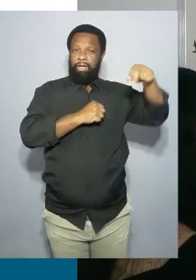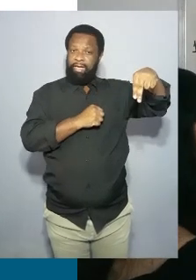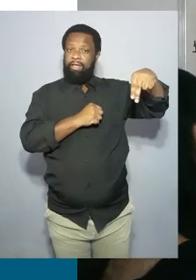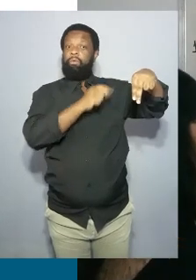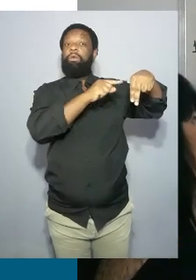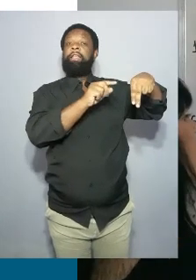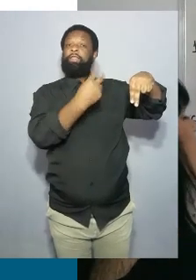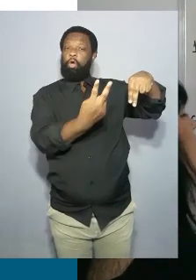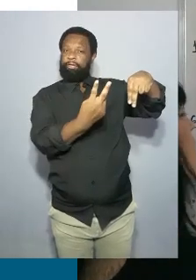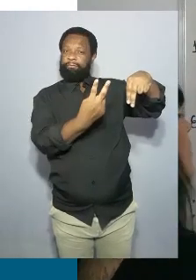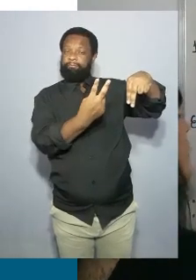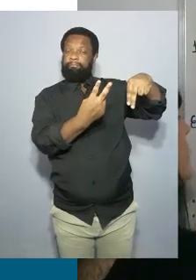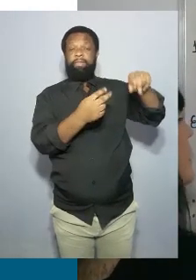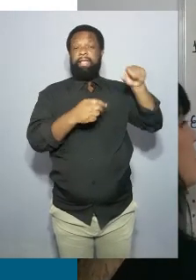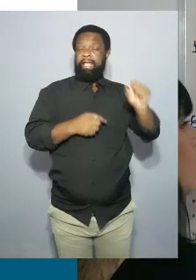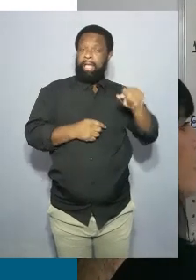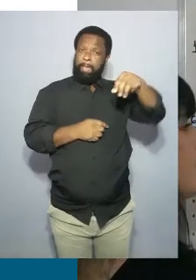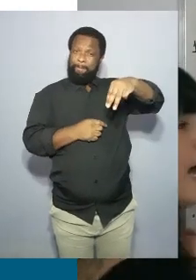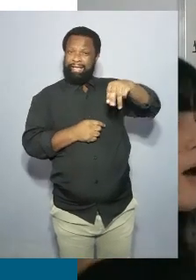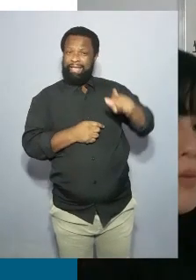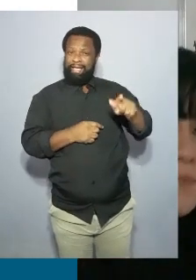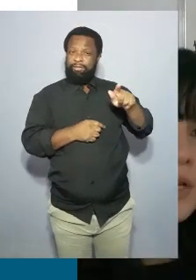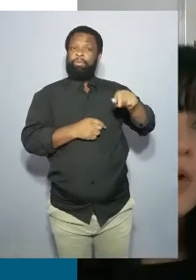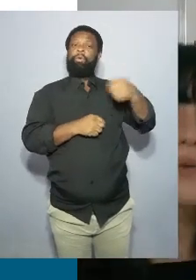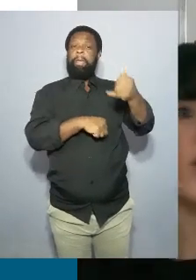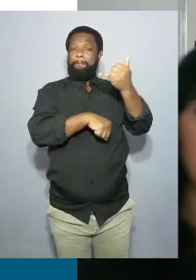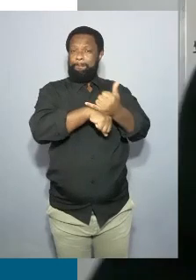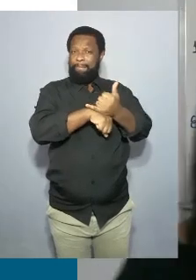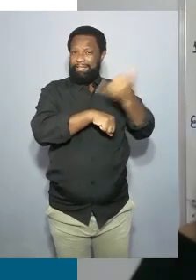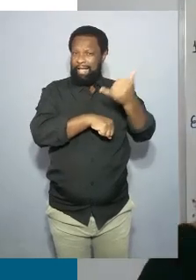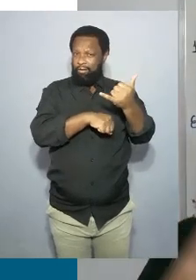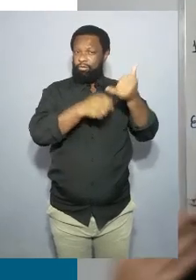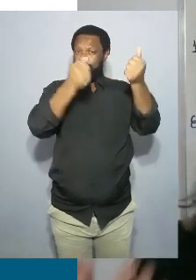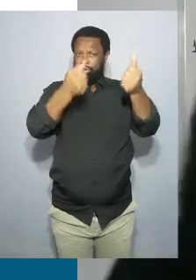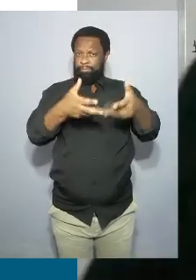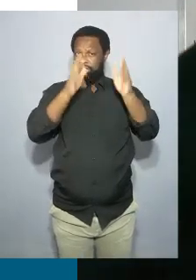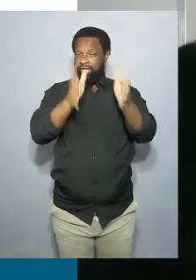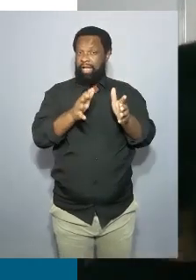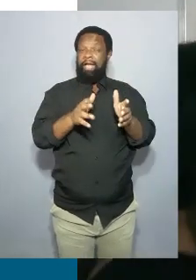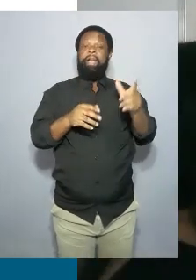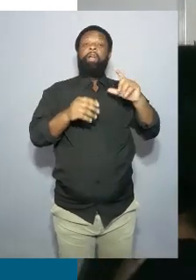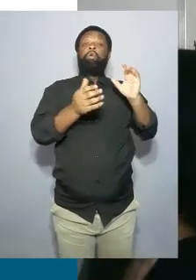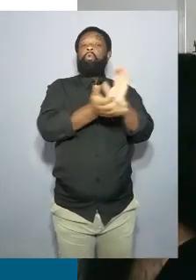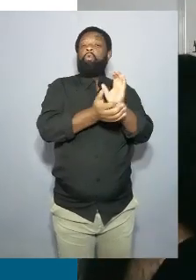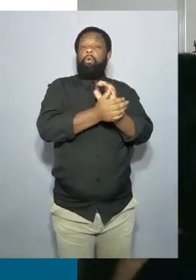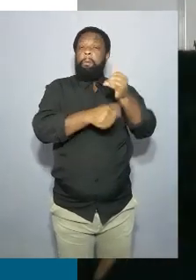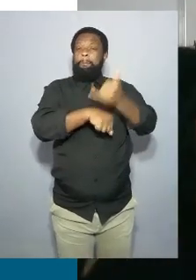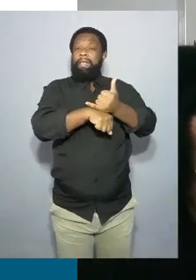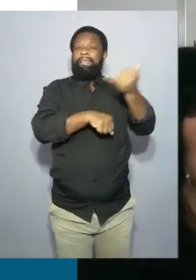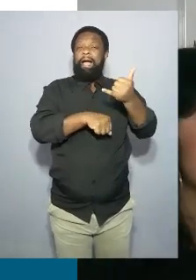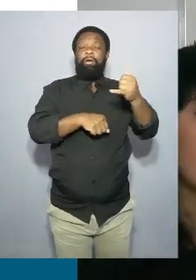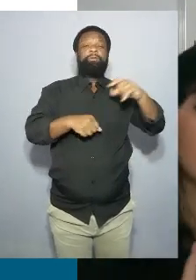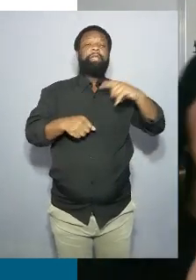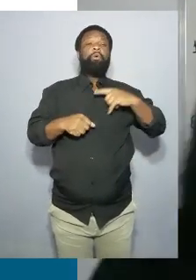ele tem 2. Pessoal, como o magnésio é um metal, como nós já comentamos também, os metais eles têm